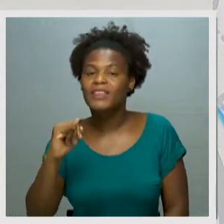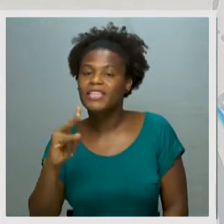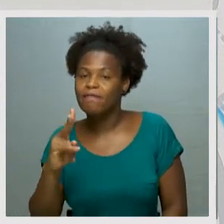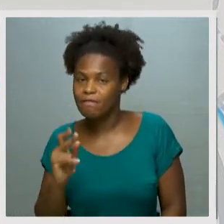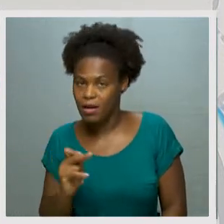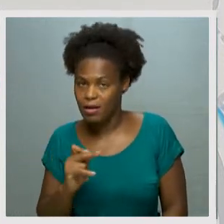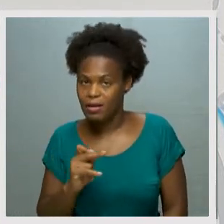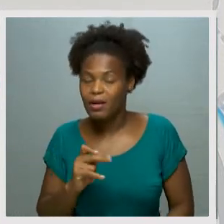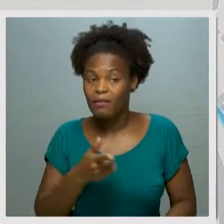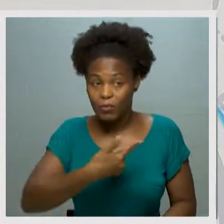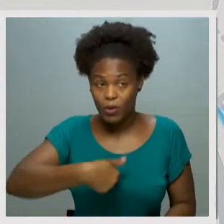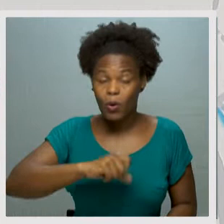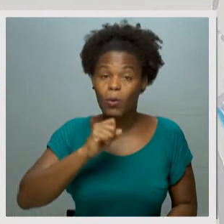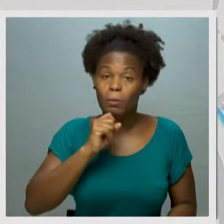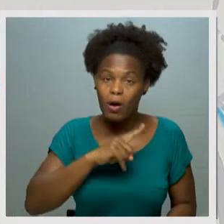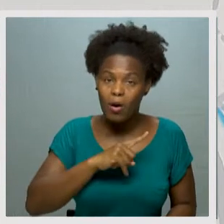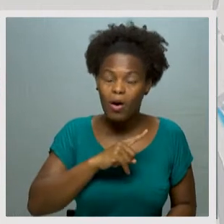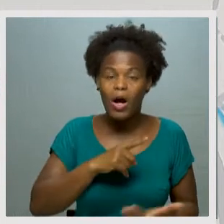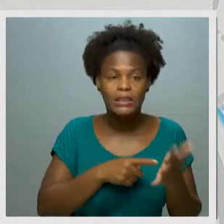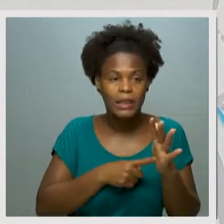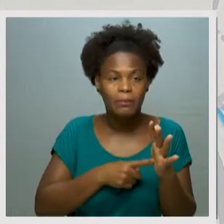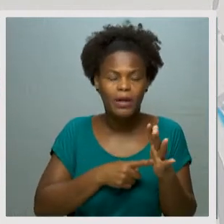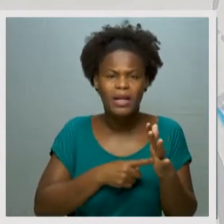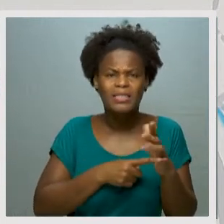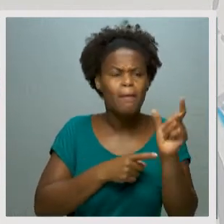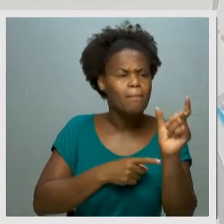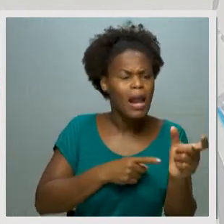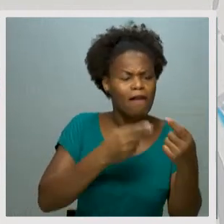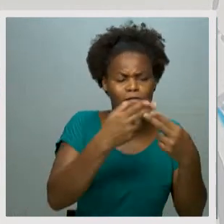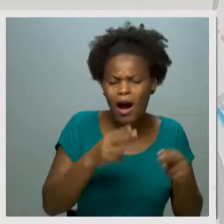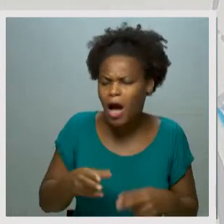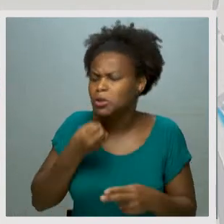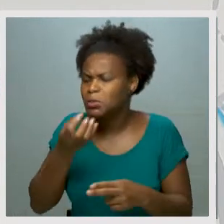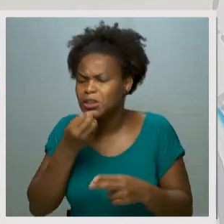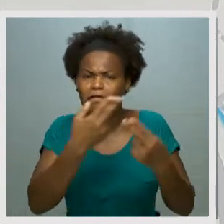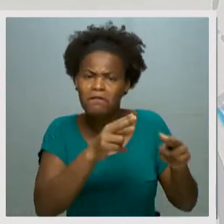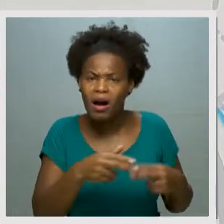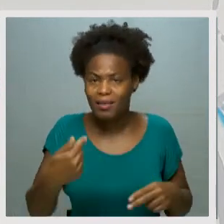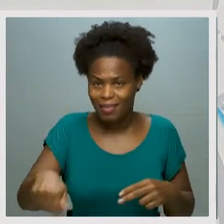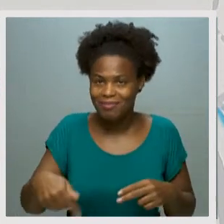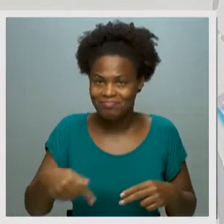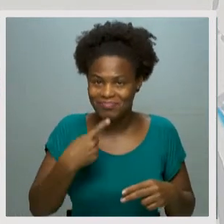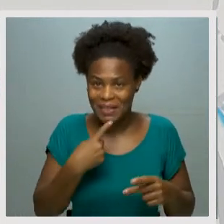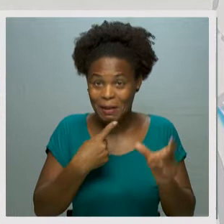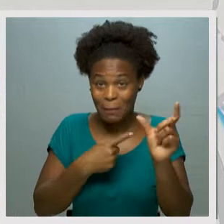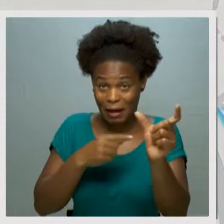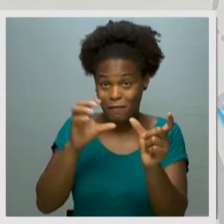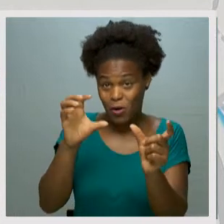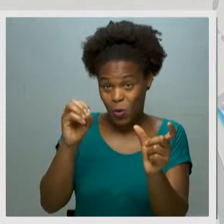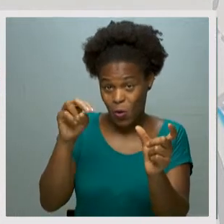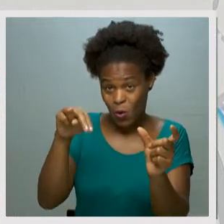conotativa, podemos direcionar a última característica, múltiplos significados.